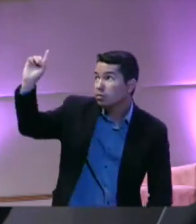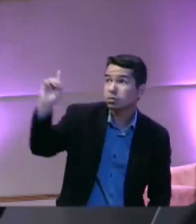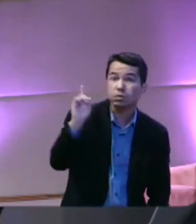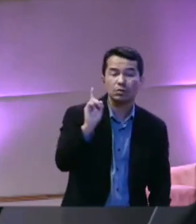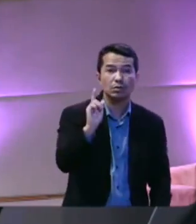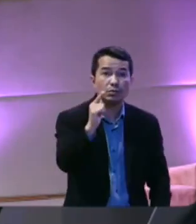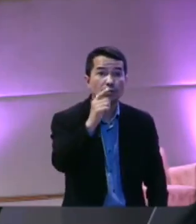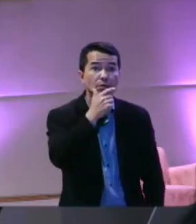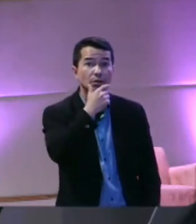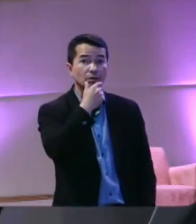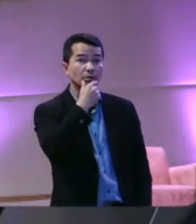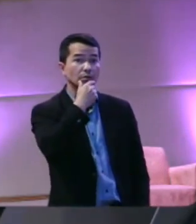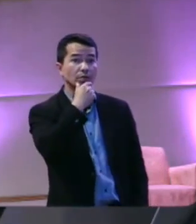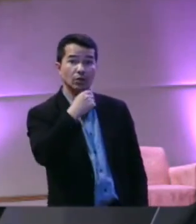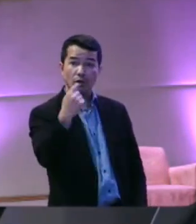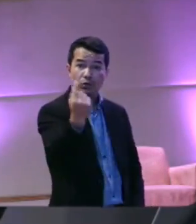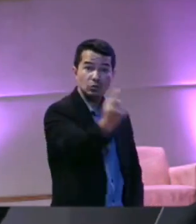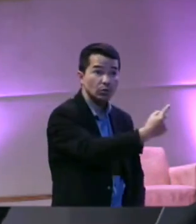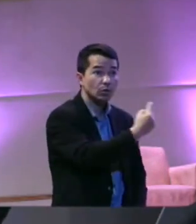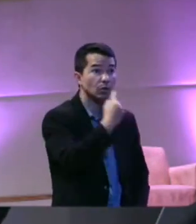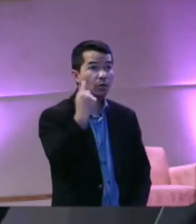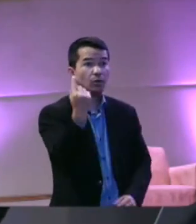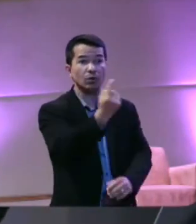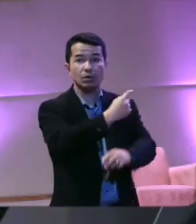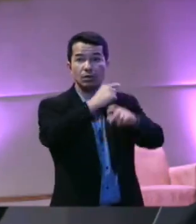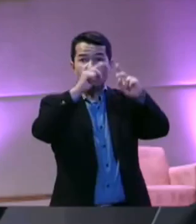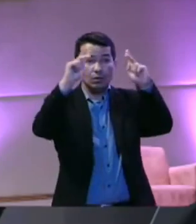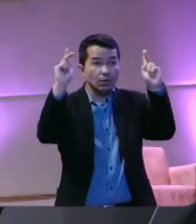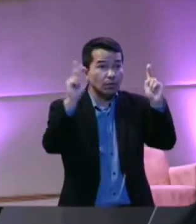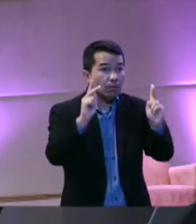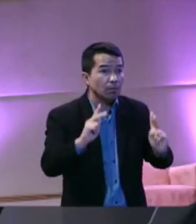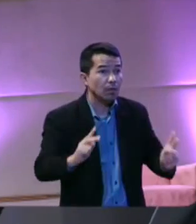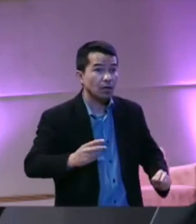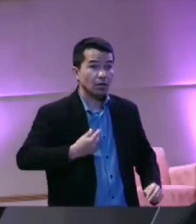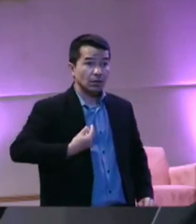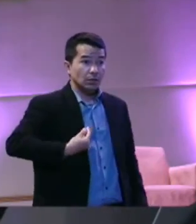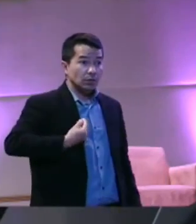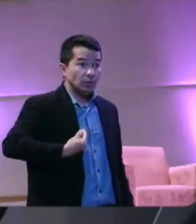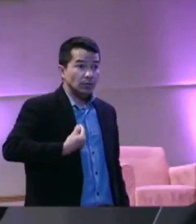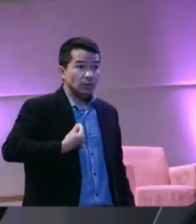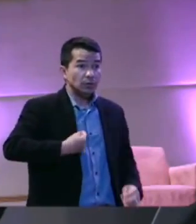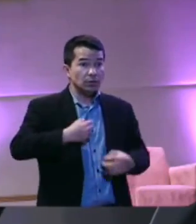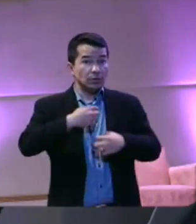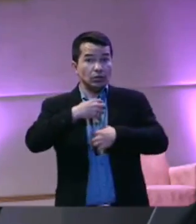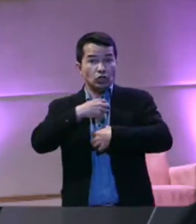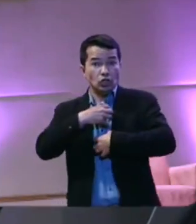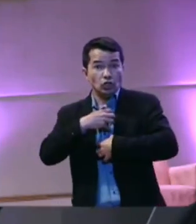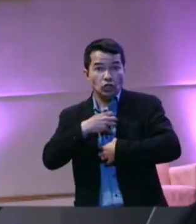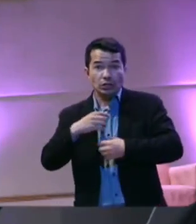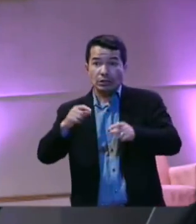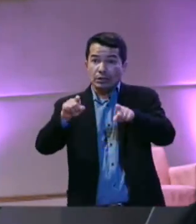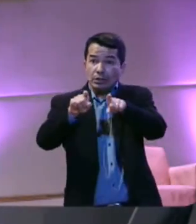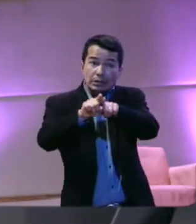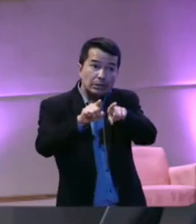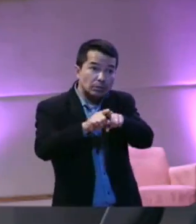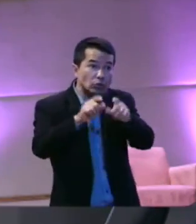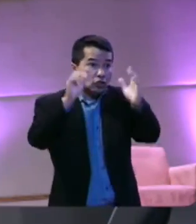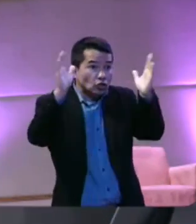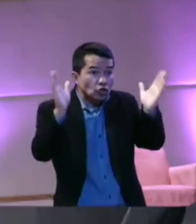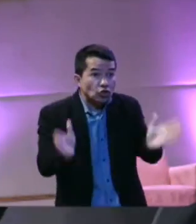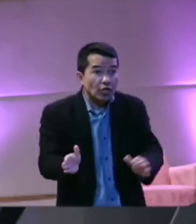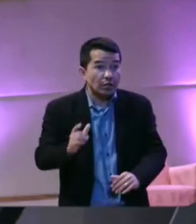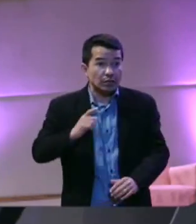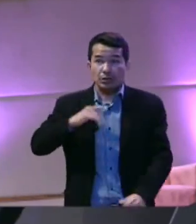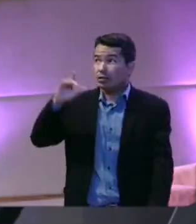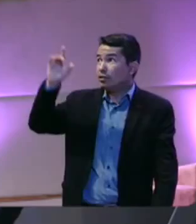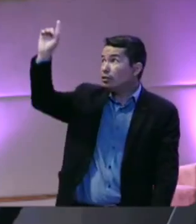essa paz que nós vivemos, que nós sentimos, que é ministrada para nós através da presença do